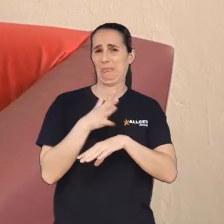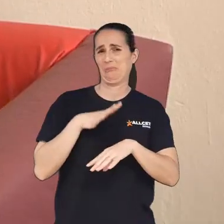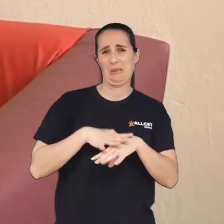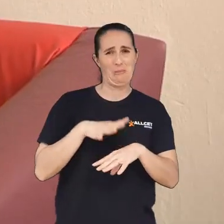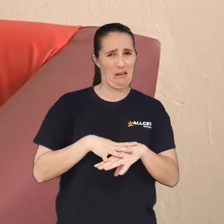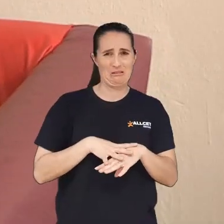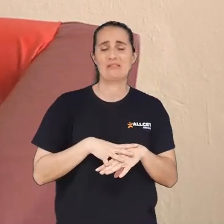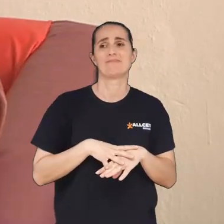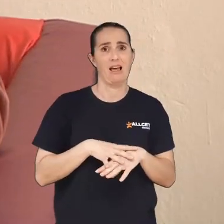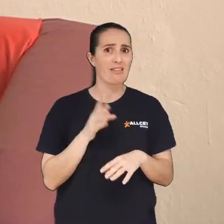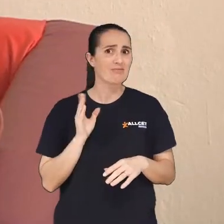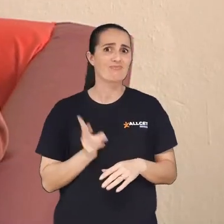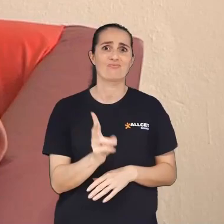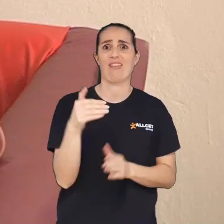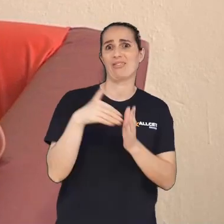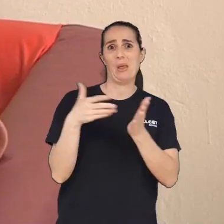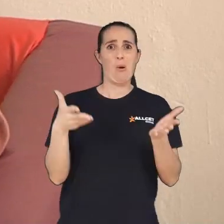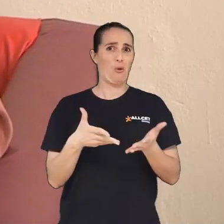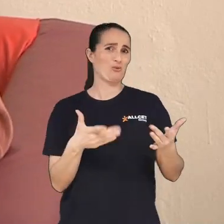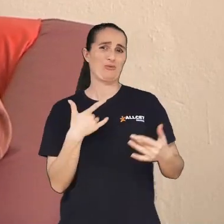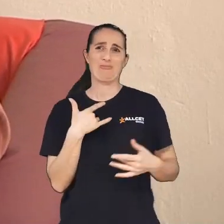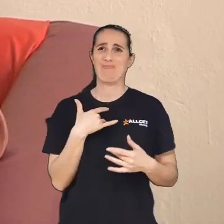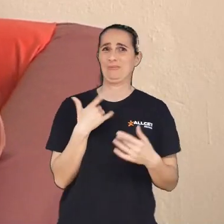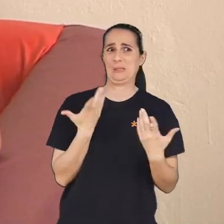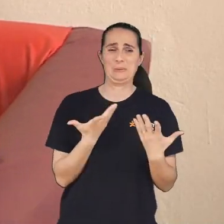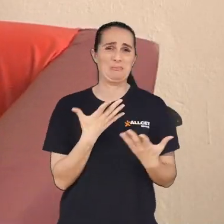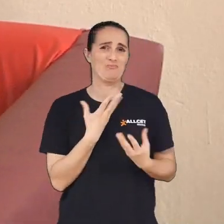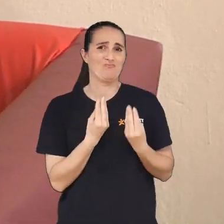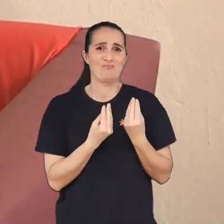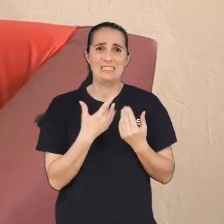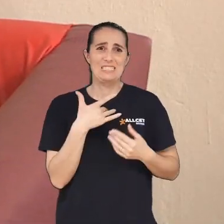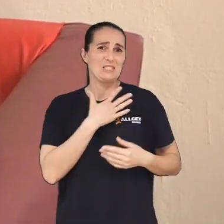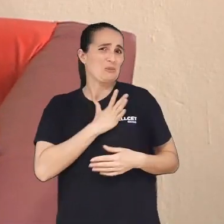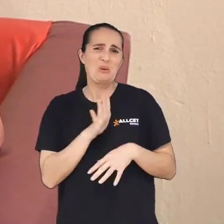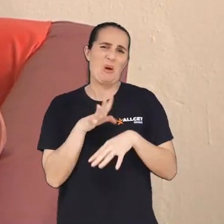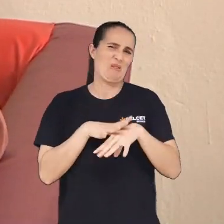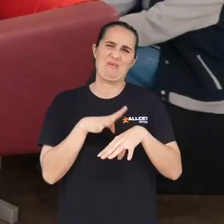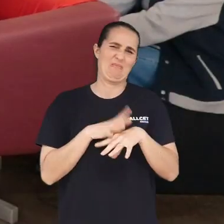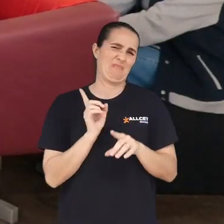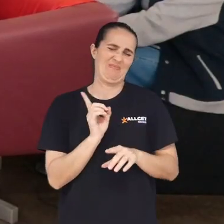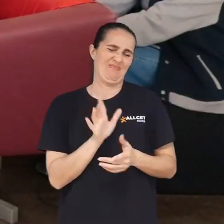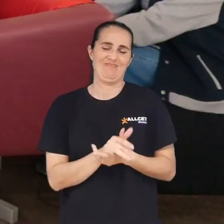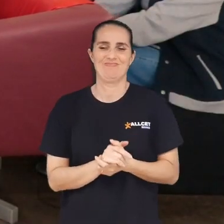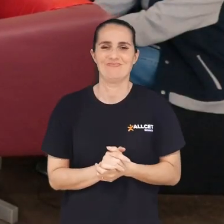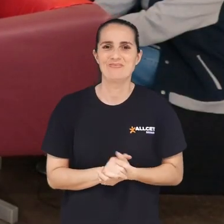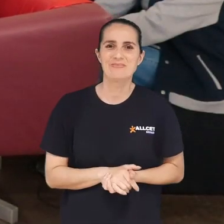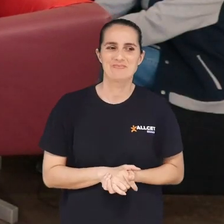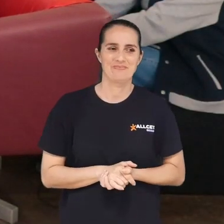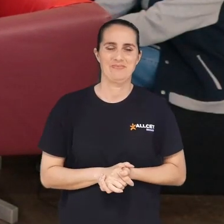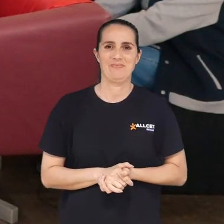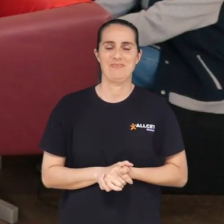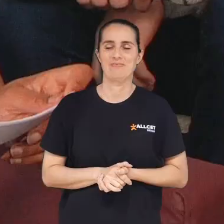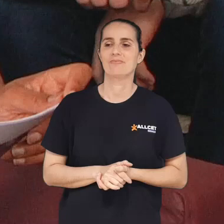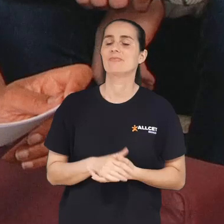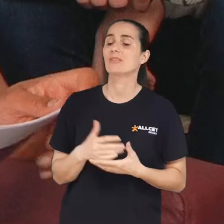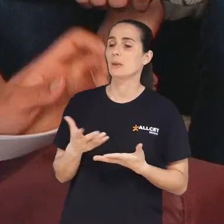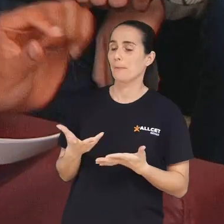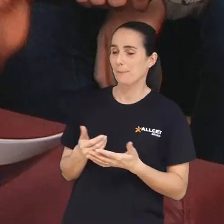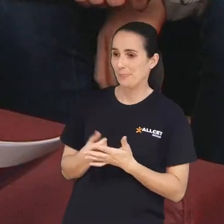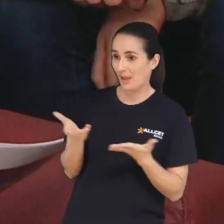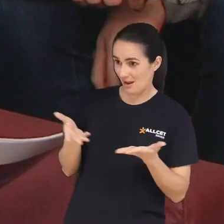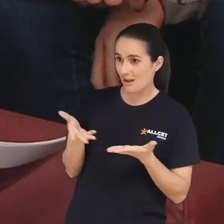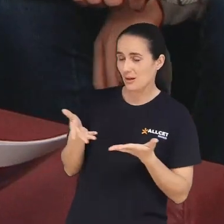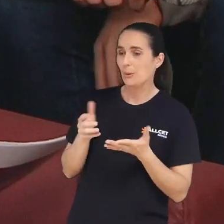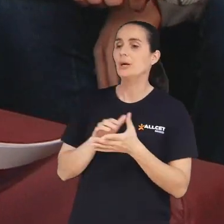matemática. Nunca, e continuo até hoje, não tenho muita afinidade com a matéria, não.